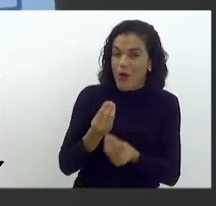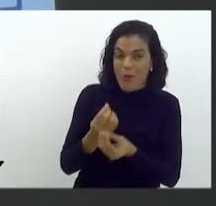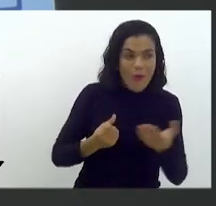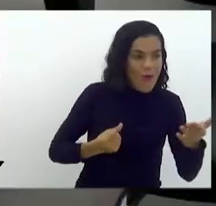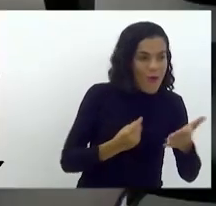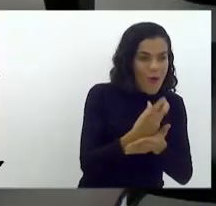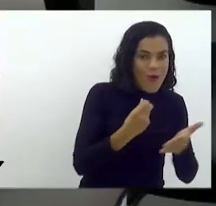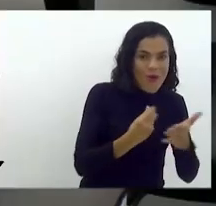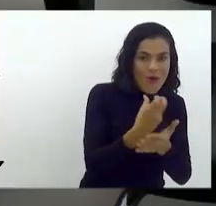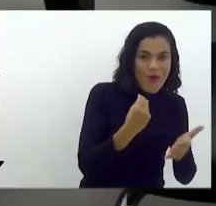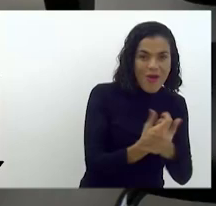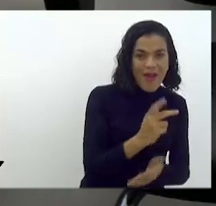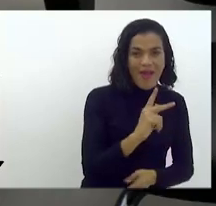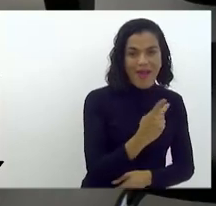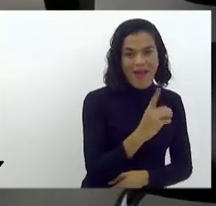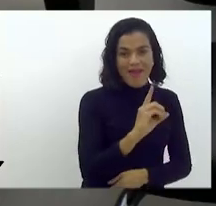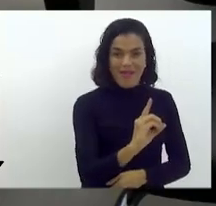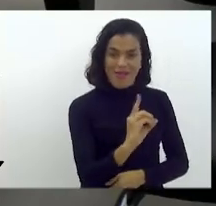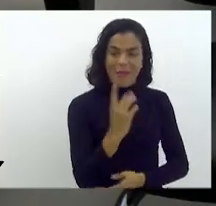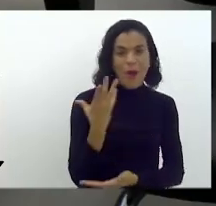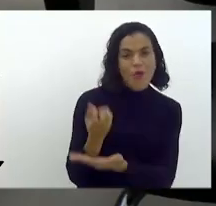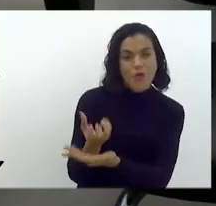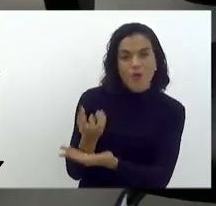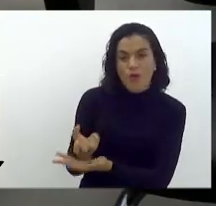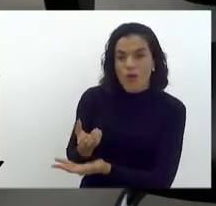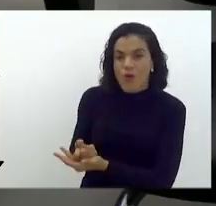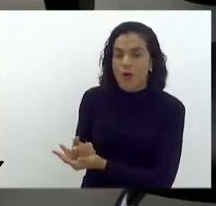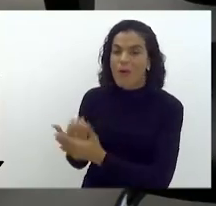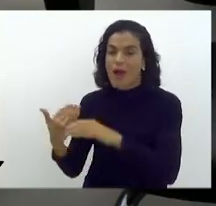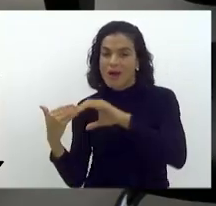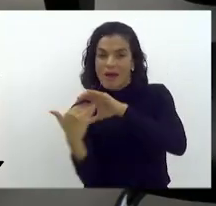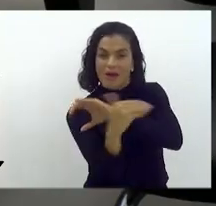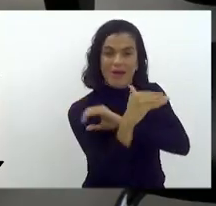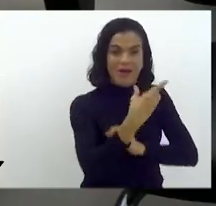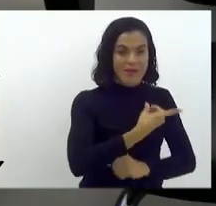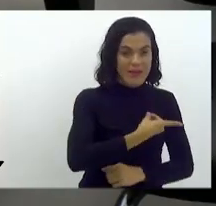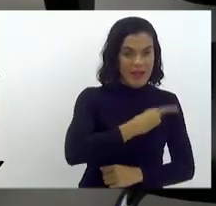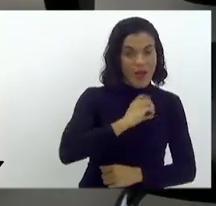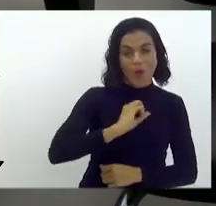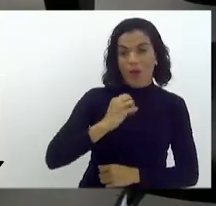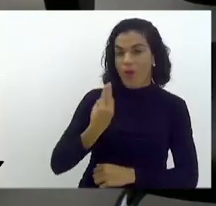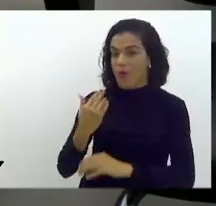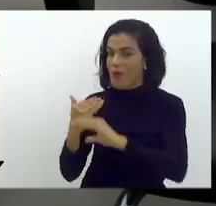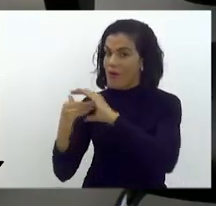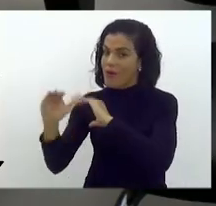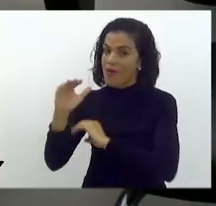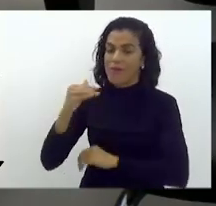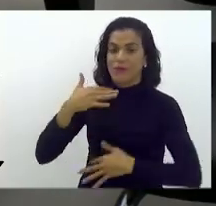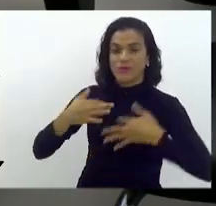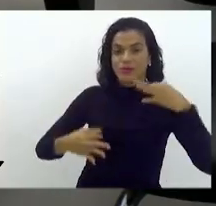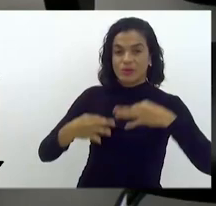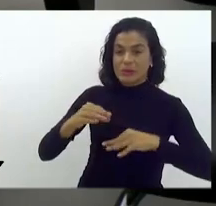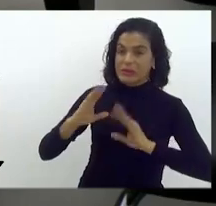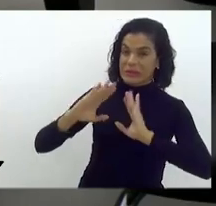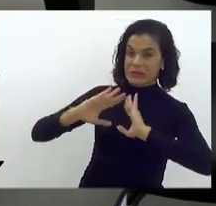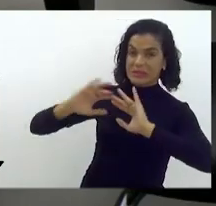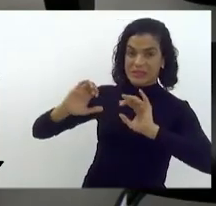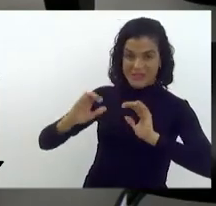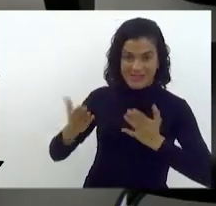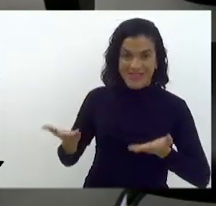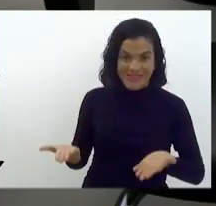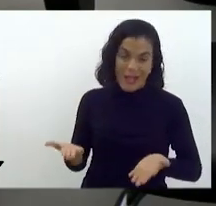HD externos né para gravar para poder enviar para delegacia ou para a justiça quando solicitado né são